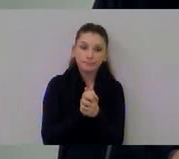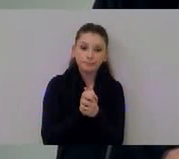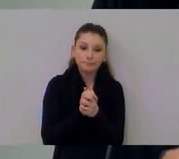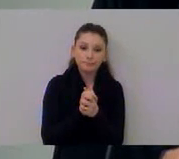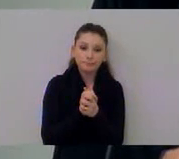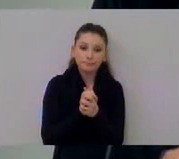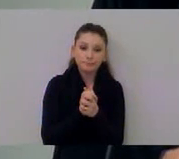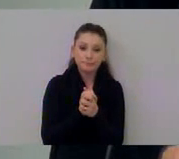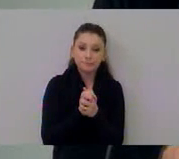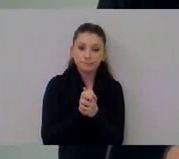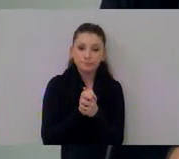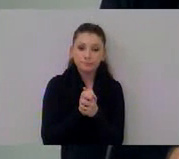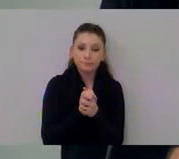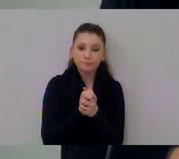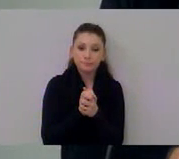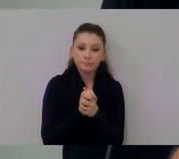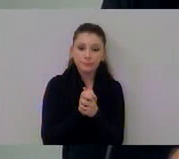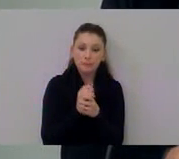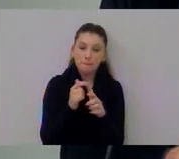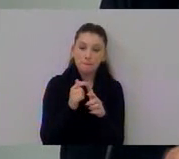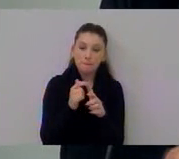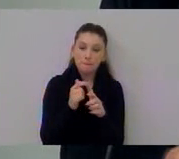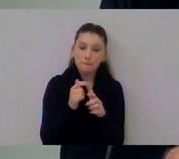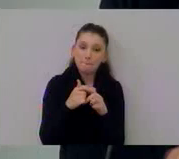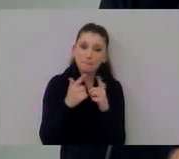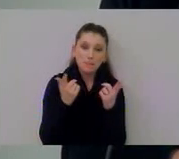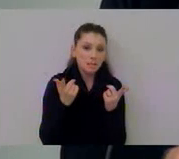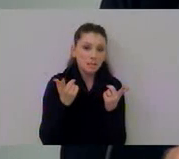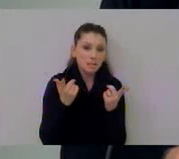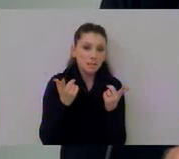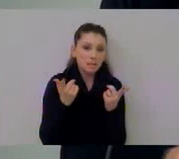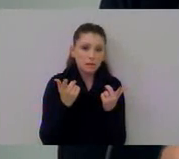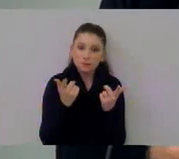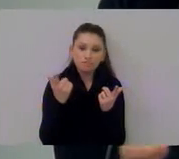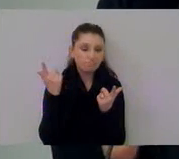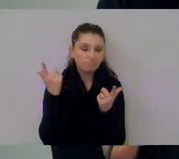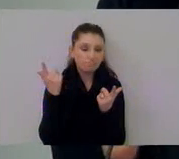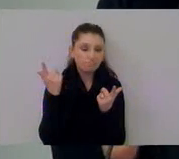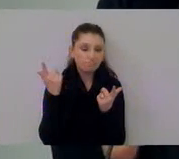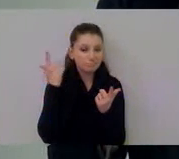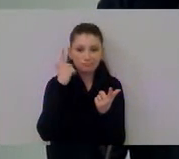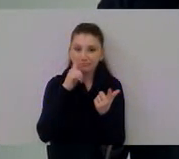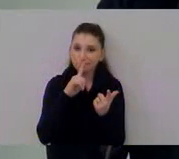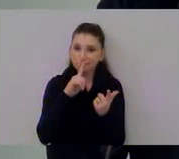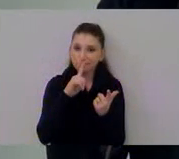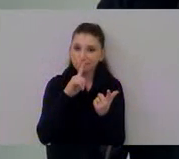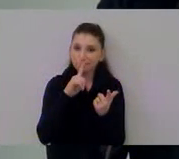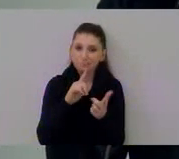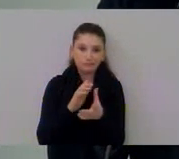e só que não temos êxito. Mas agora,